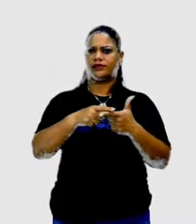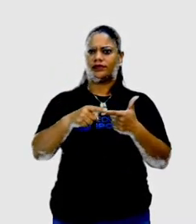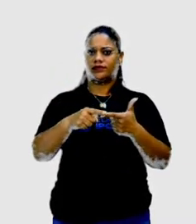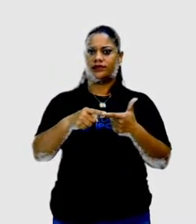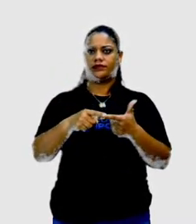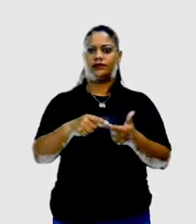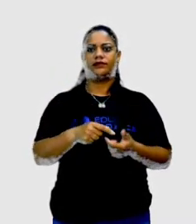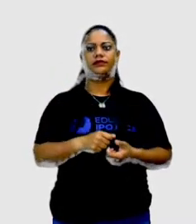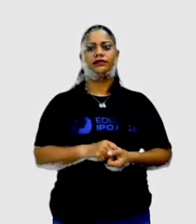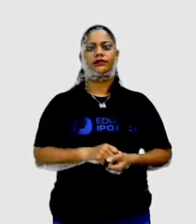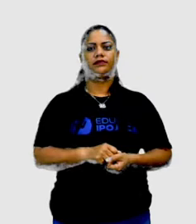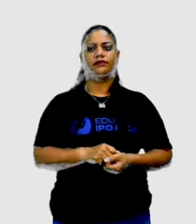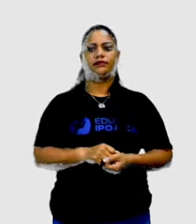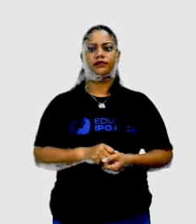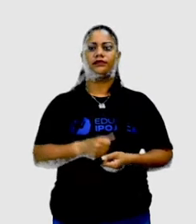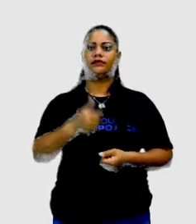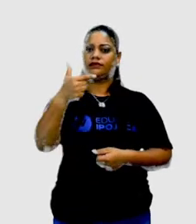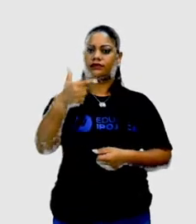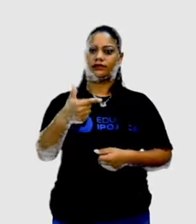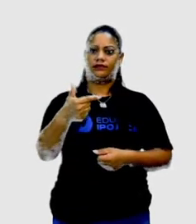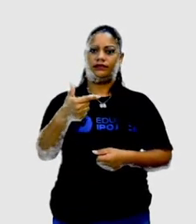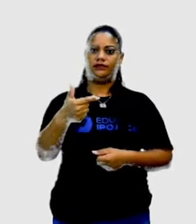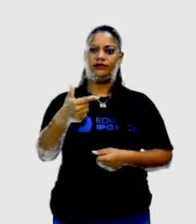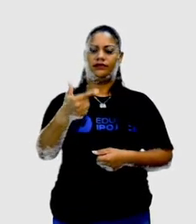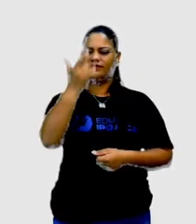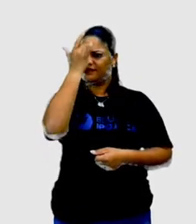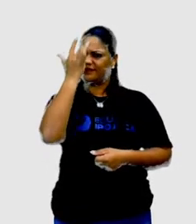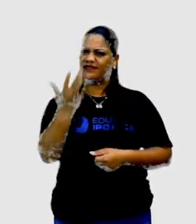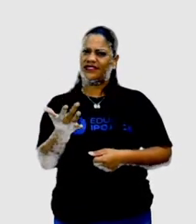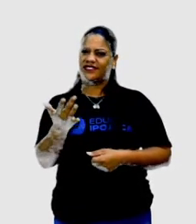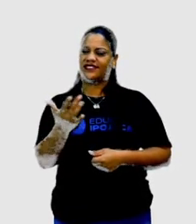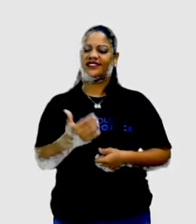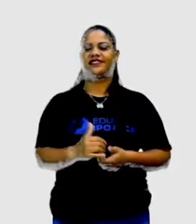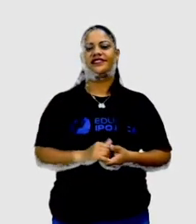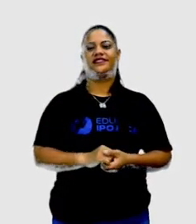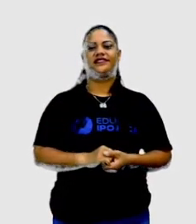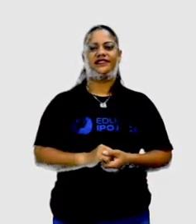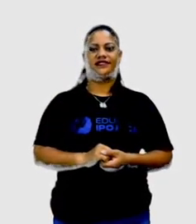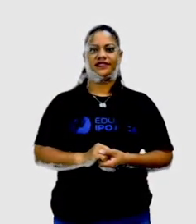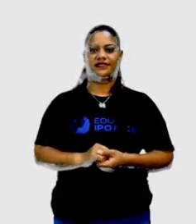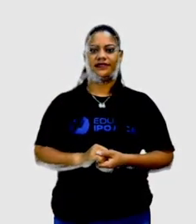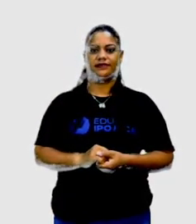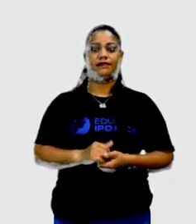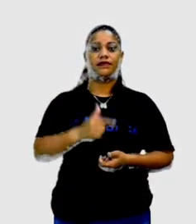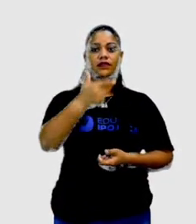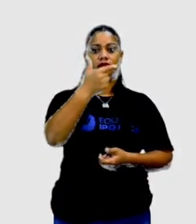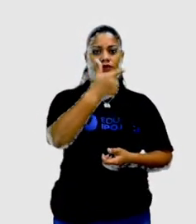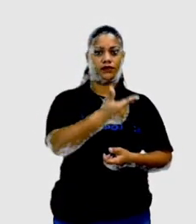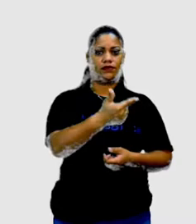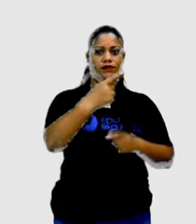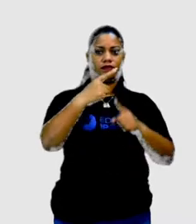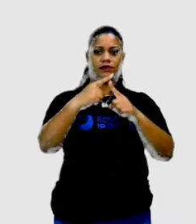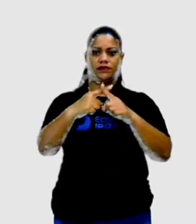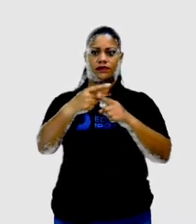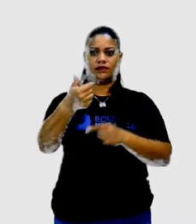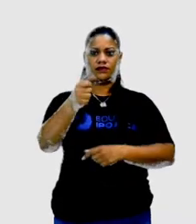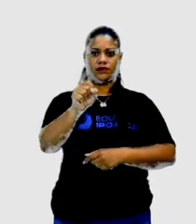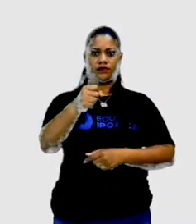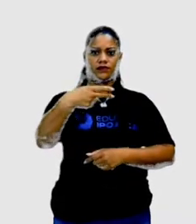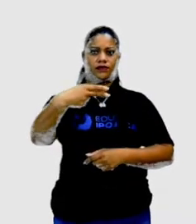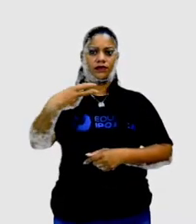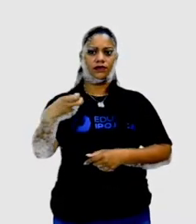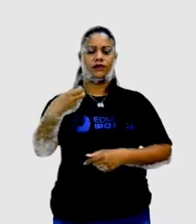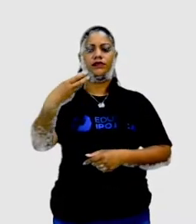sabemos que pode ser dividido por 2. Fácil, né? Então, 2 vezes 18 vai